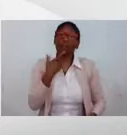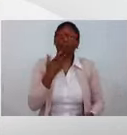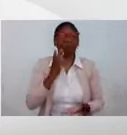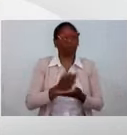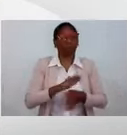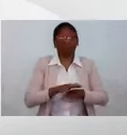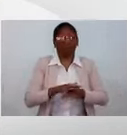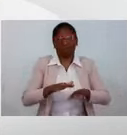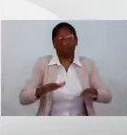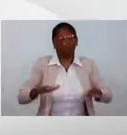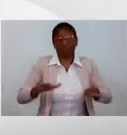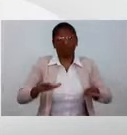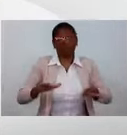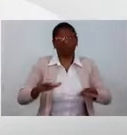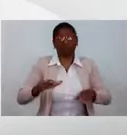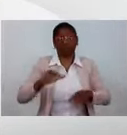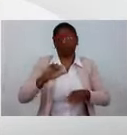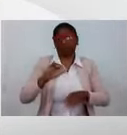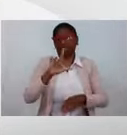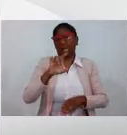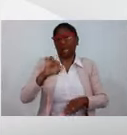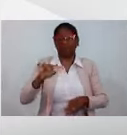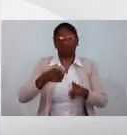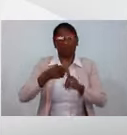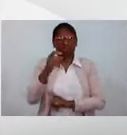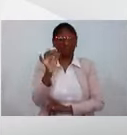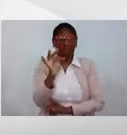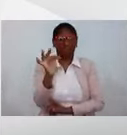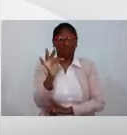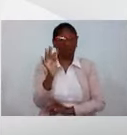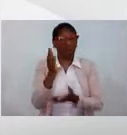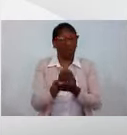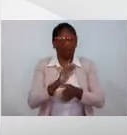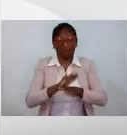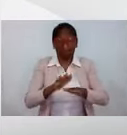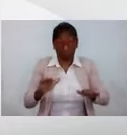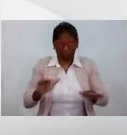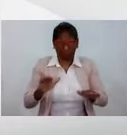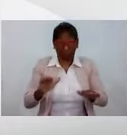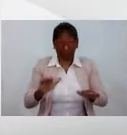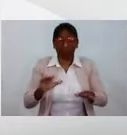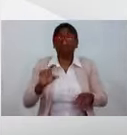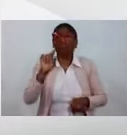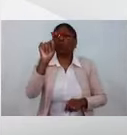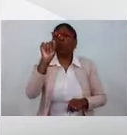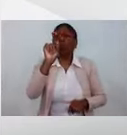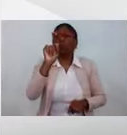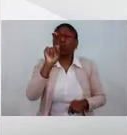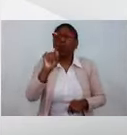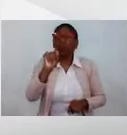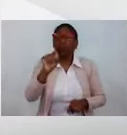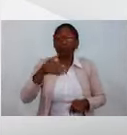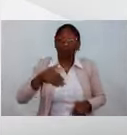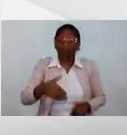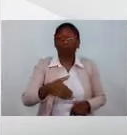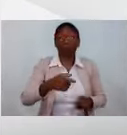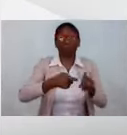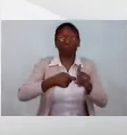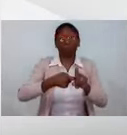de forma diferenciada esses leitos a partir de fevereiro, o que significaria encerrarmos, a partir de 1º de